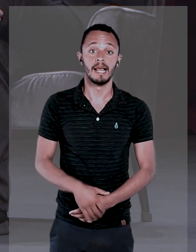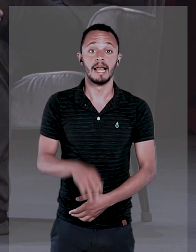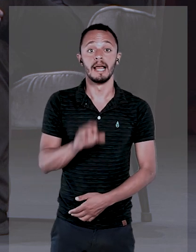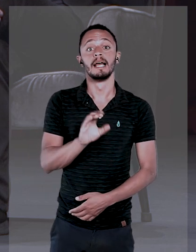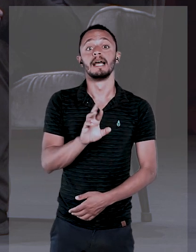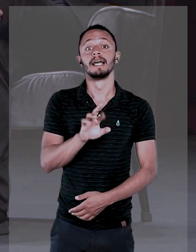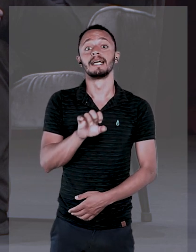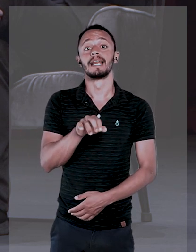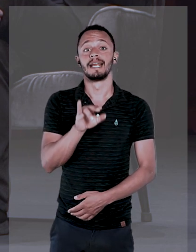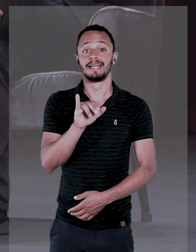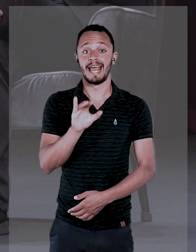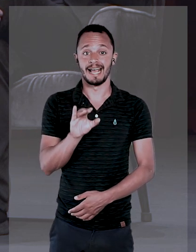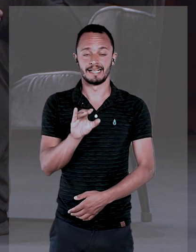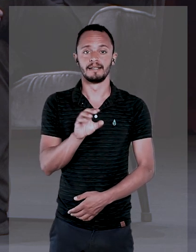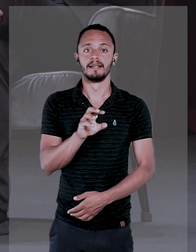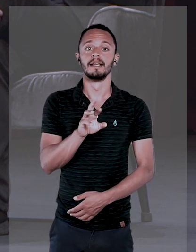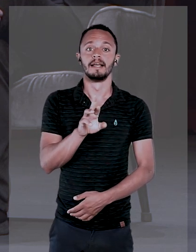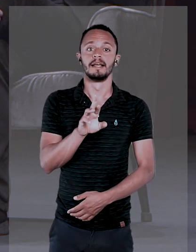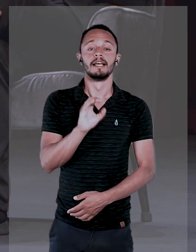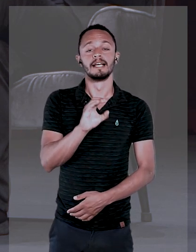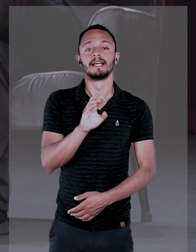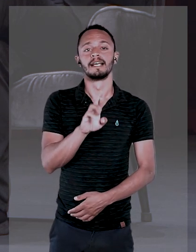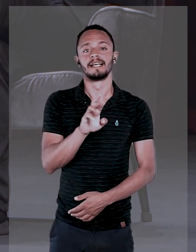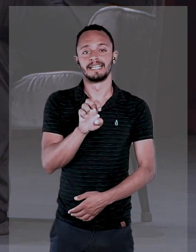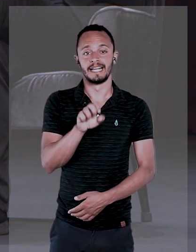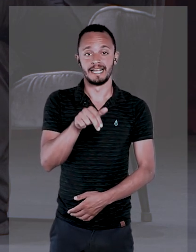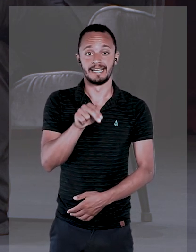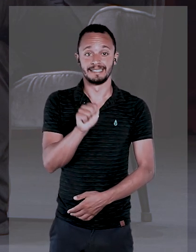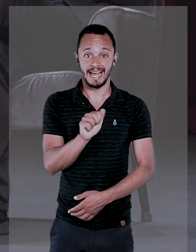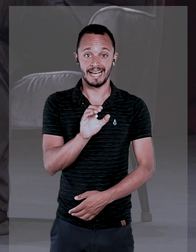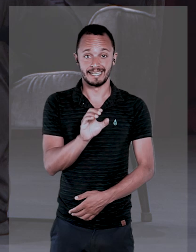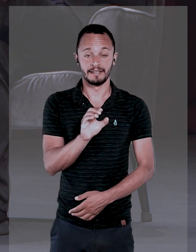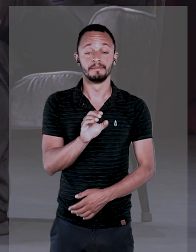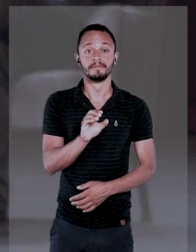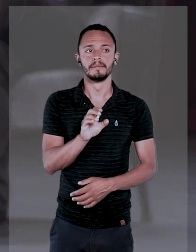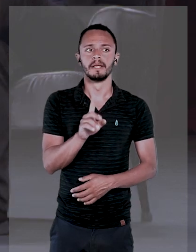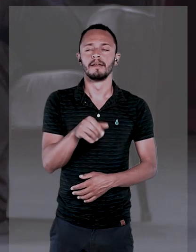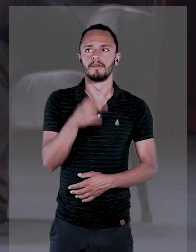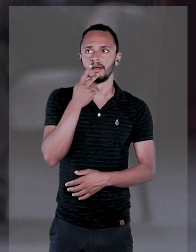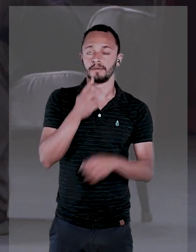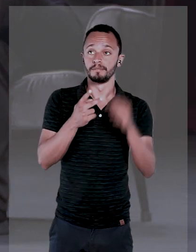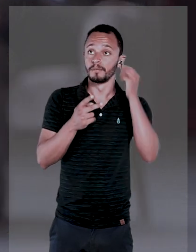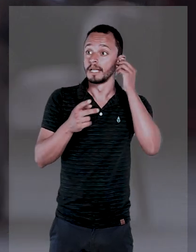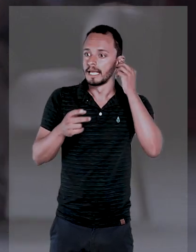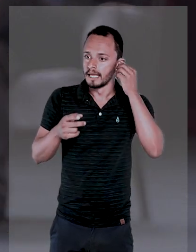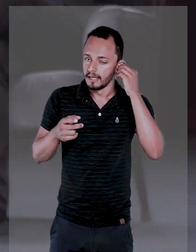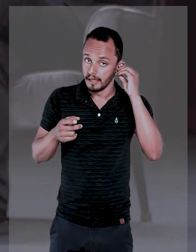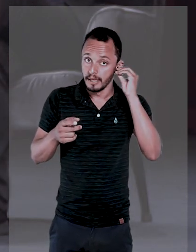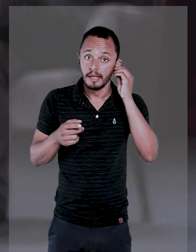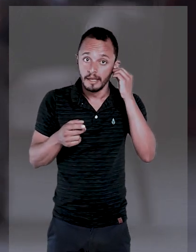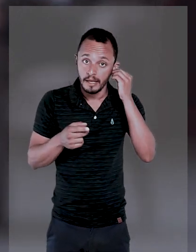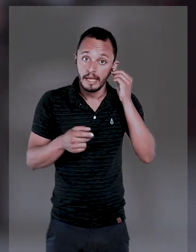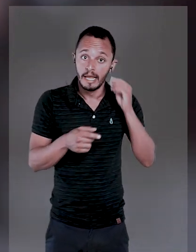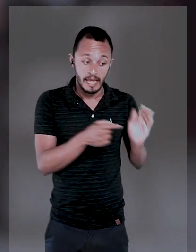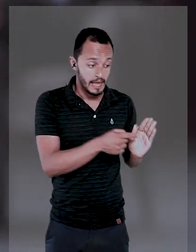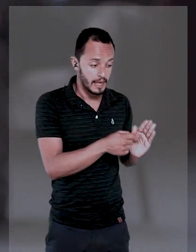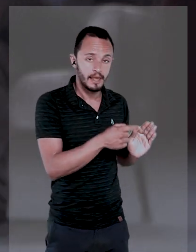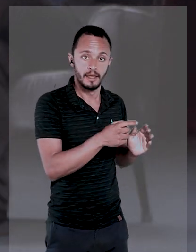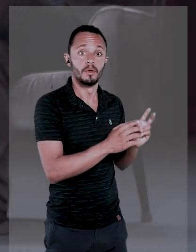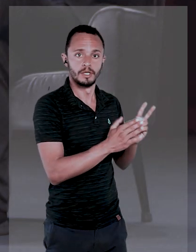O Krenak é um problema na minha vida, porque o Krenak, ele é muito lindo, fala coisas incríveis, é